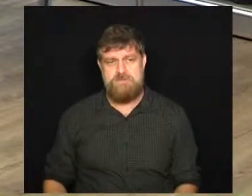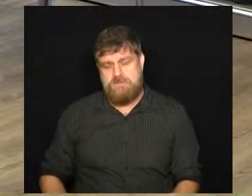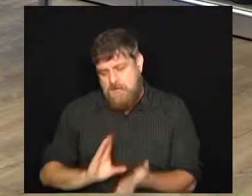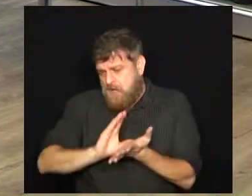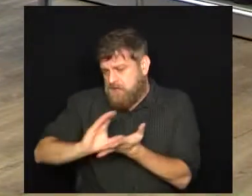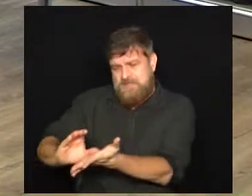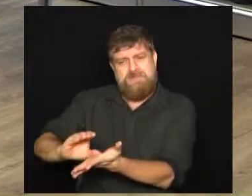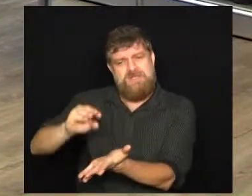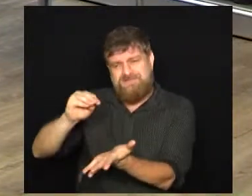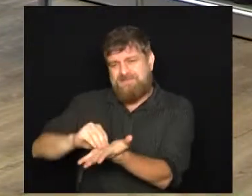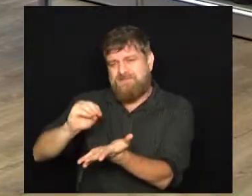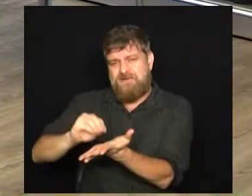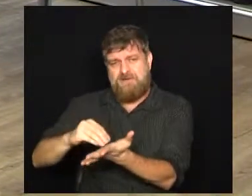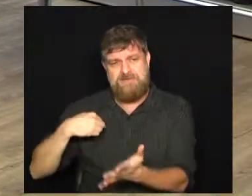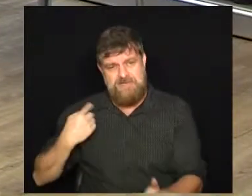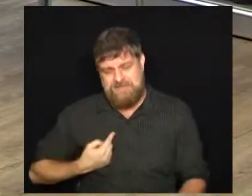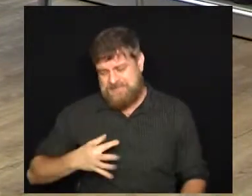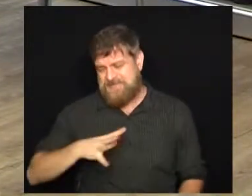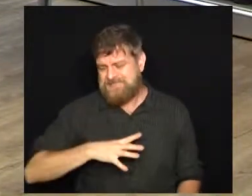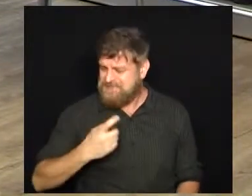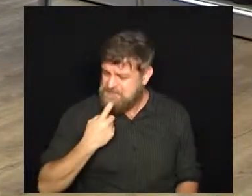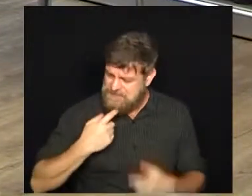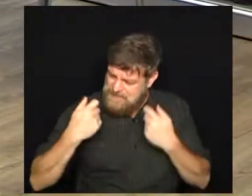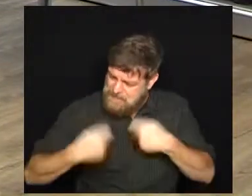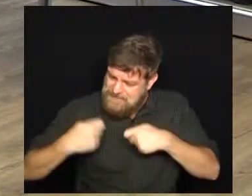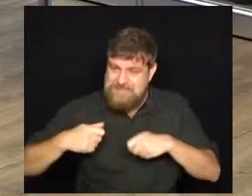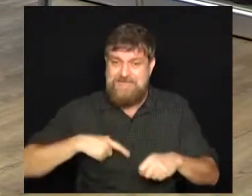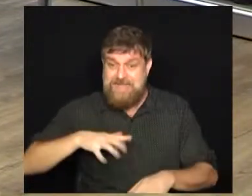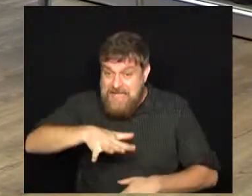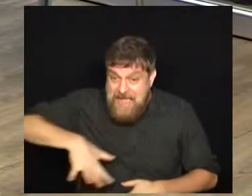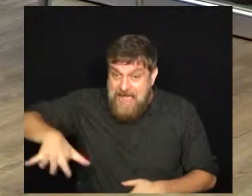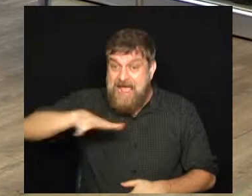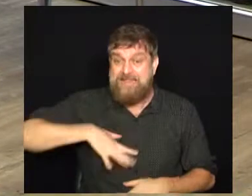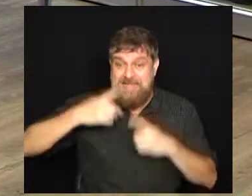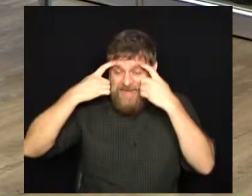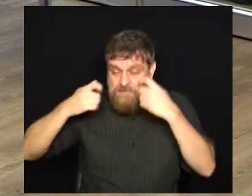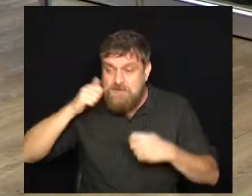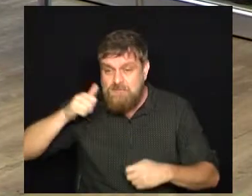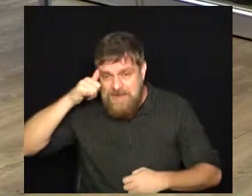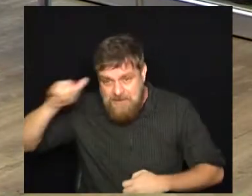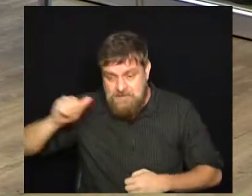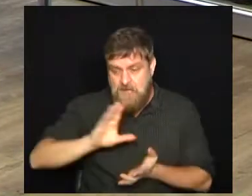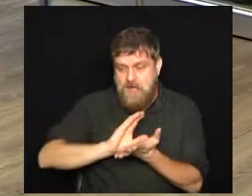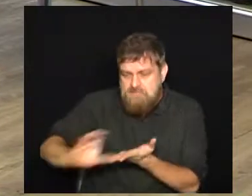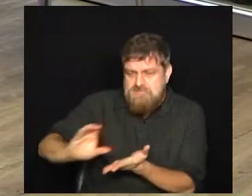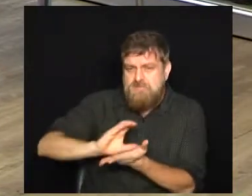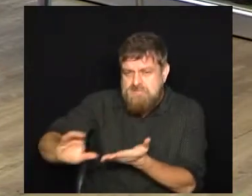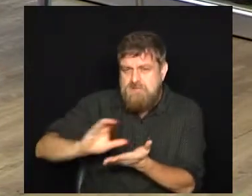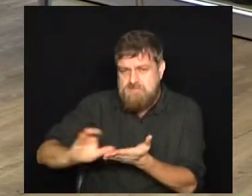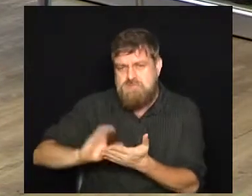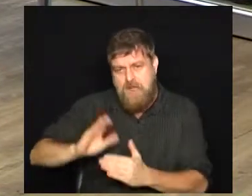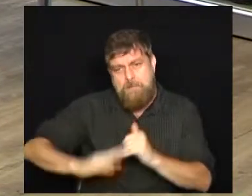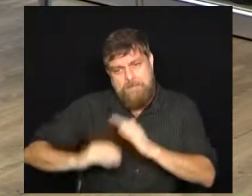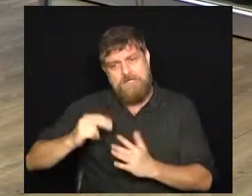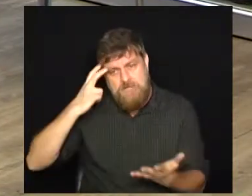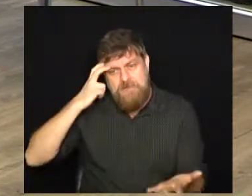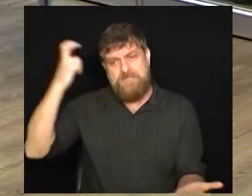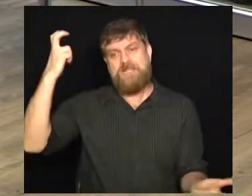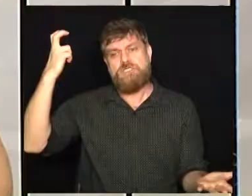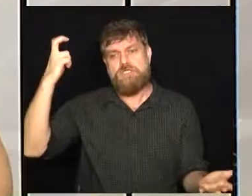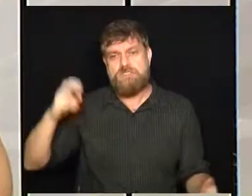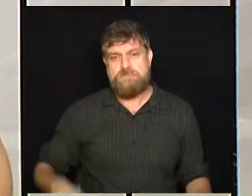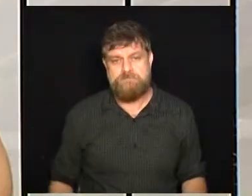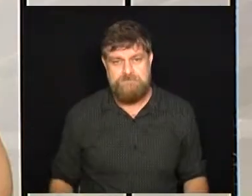investimento. Campinas precisa fazer investimento pesado, que é um investimento inteligente. A gente sabe que violência